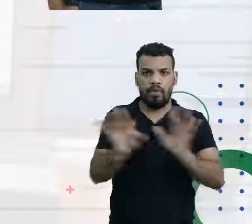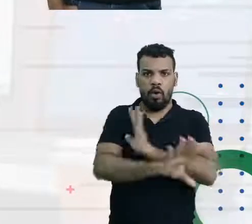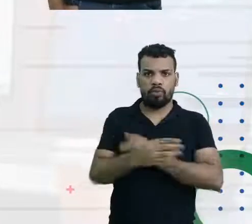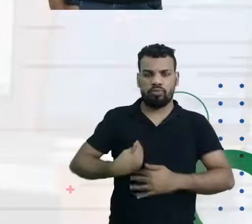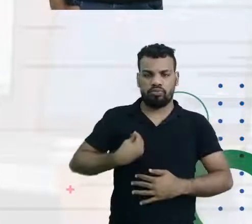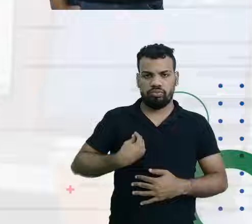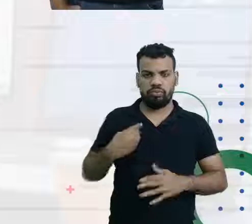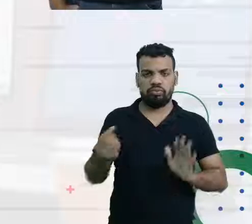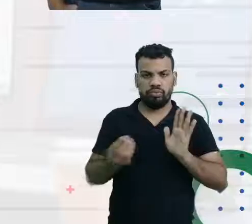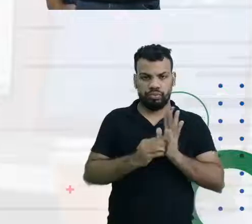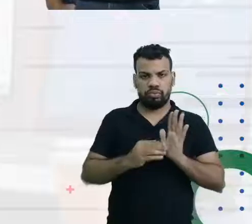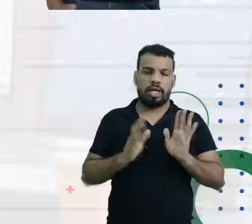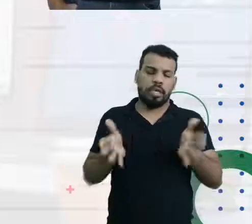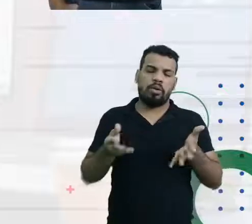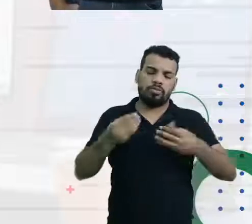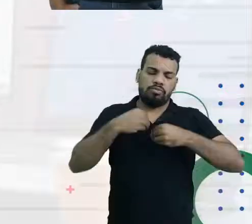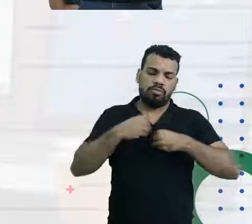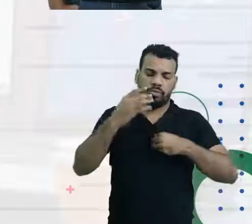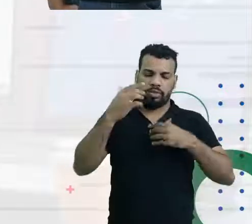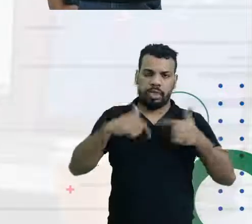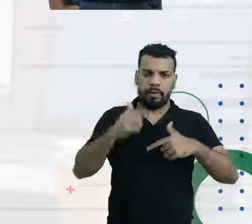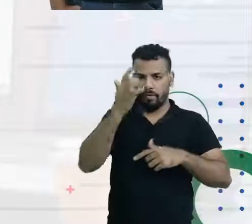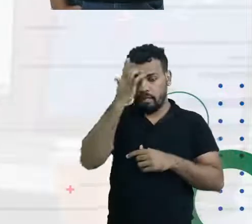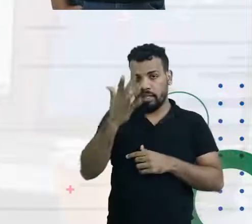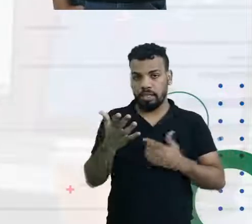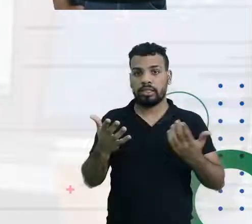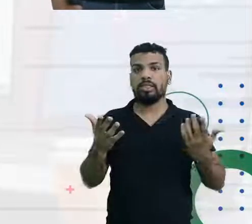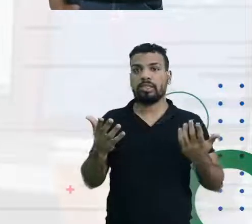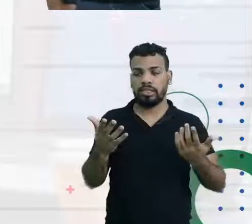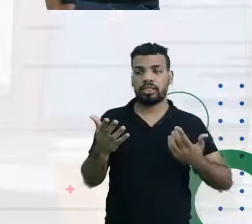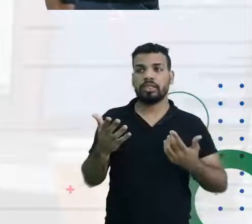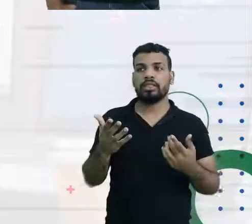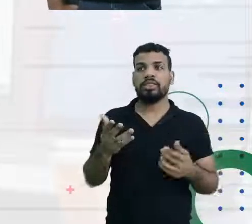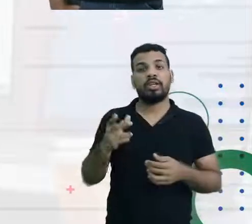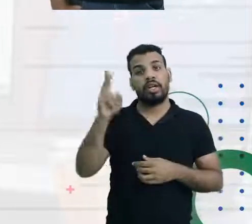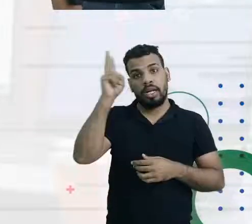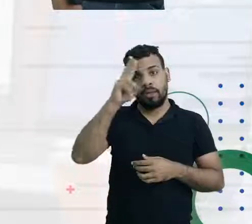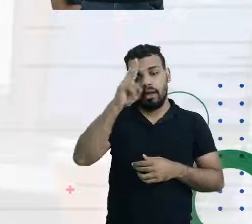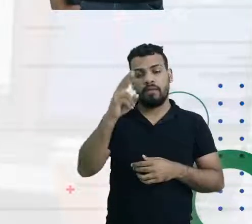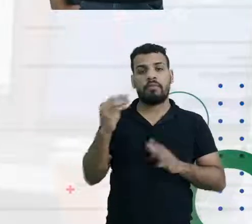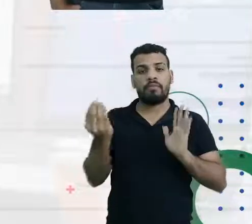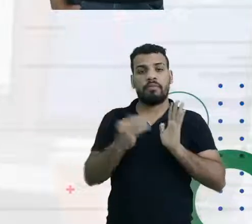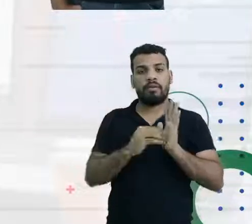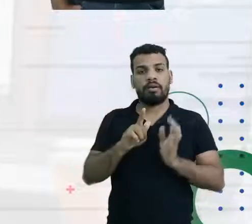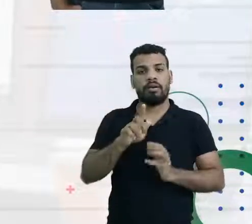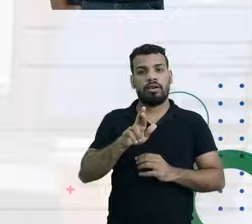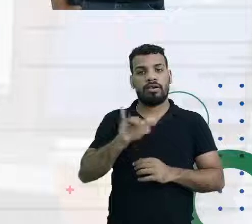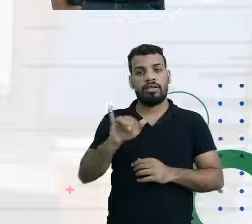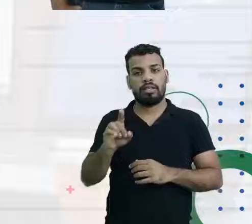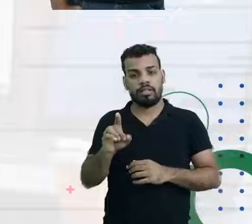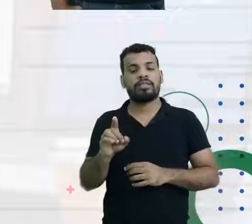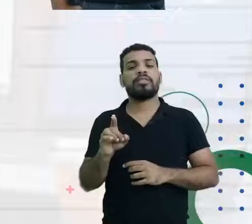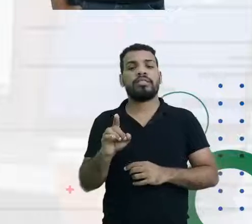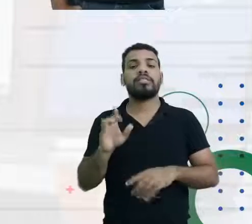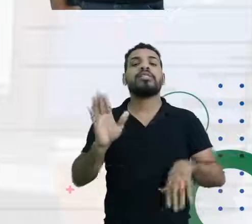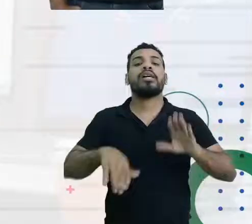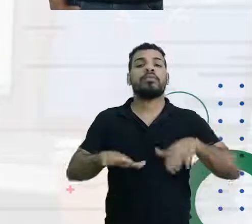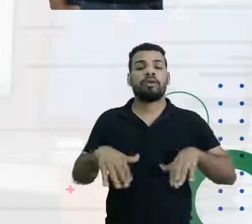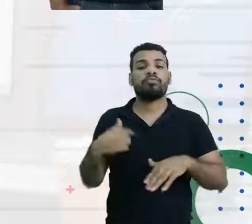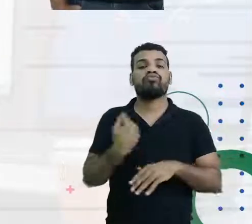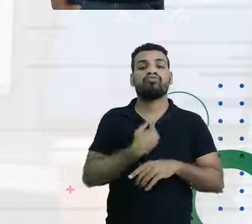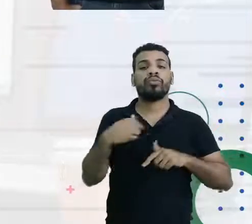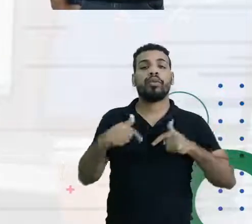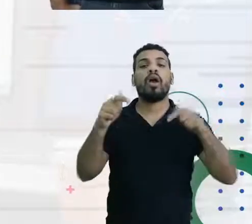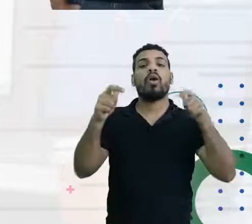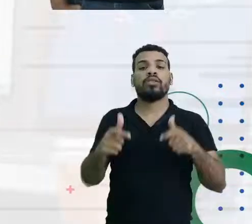já facilita muito o nosso trabalho. Algumas não, então é bom a gente sempre lembrar de ativar esse grid, dependendo de onde a gente estiver trabalhando,